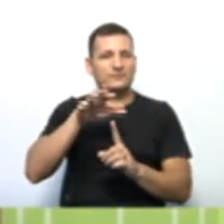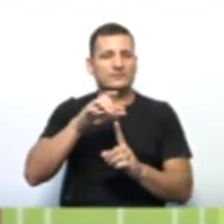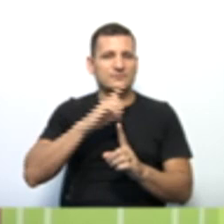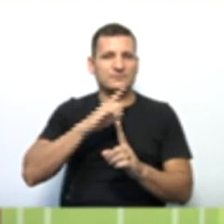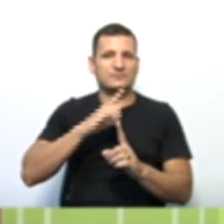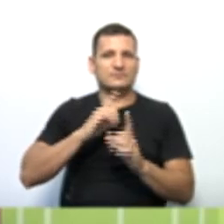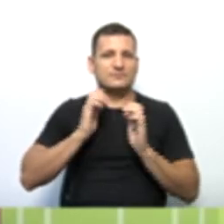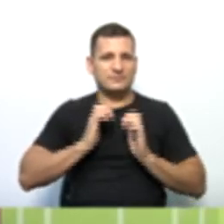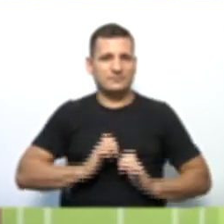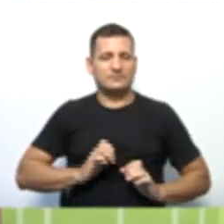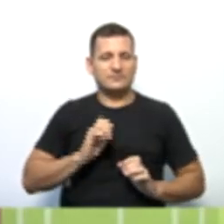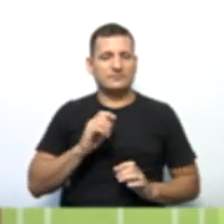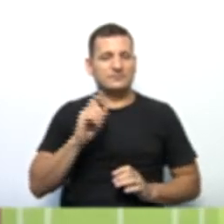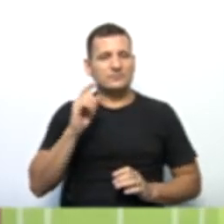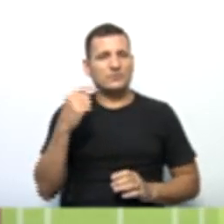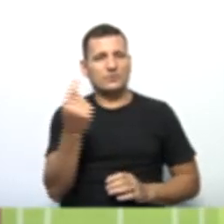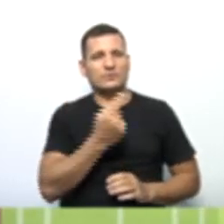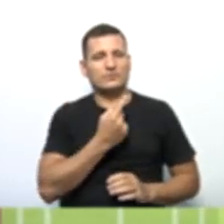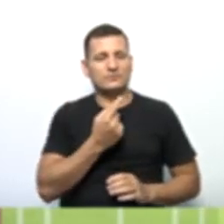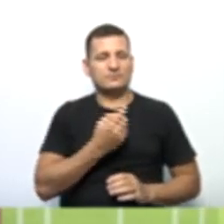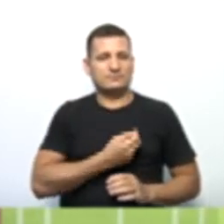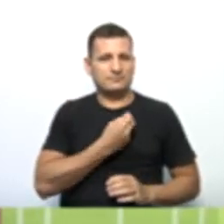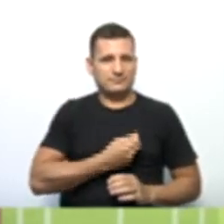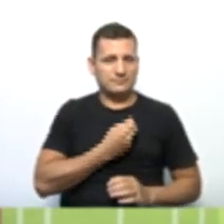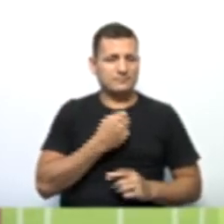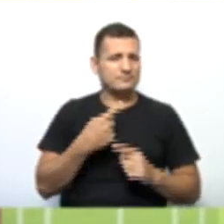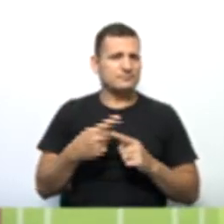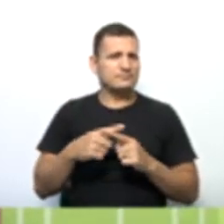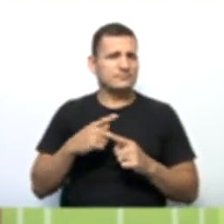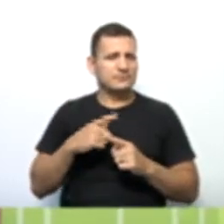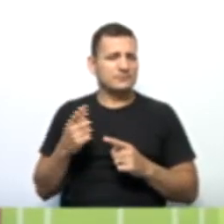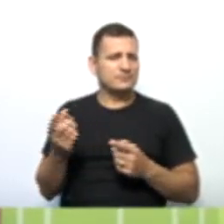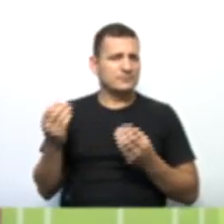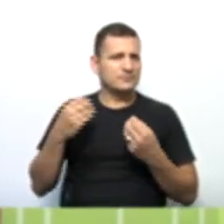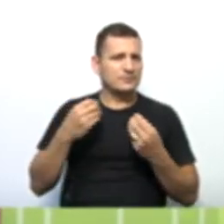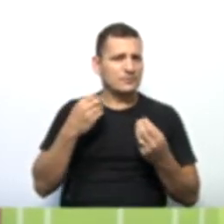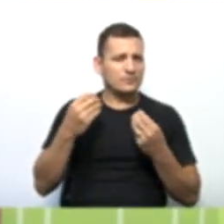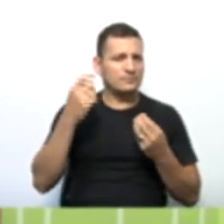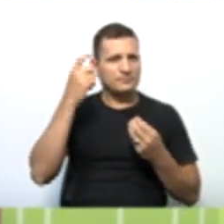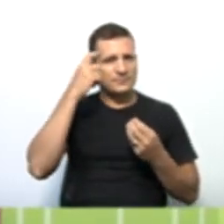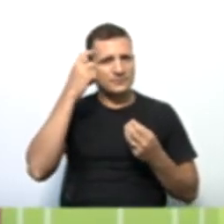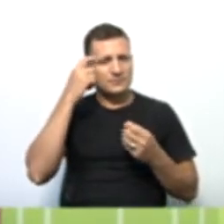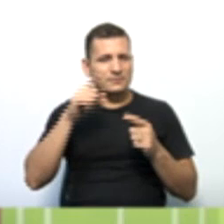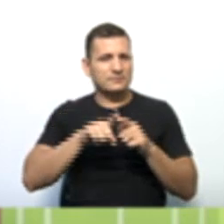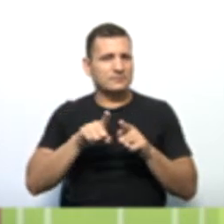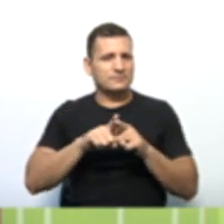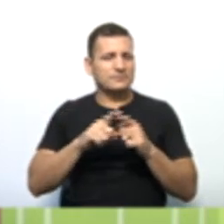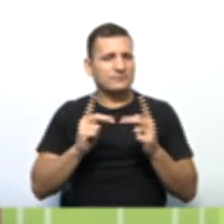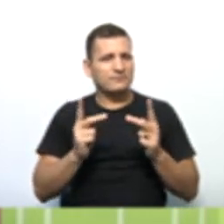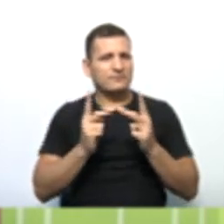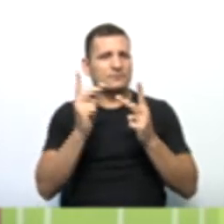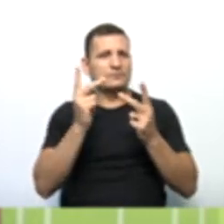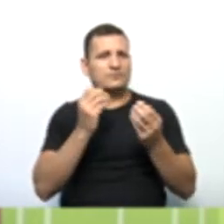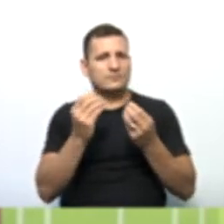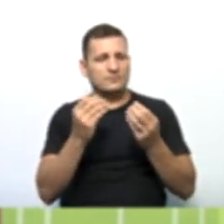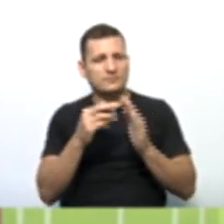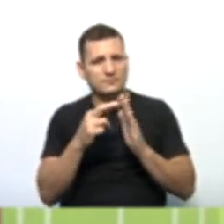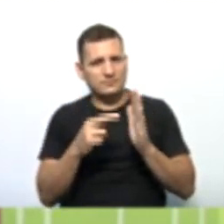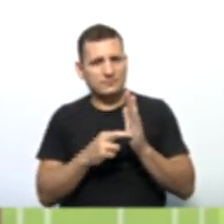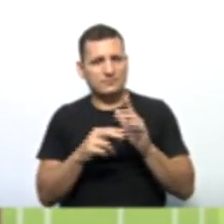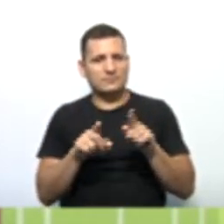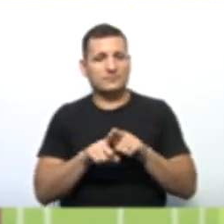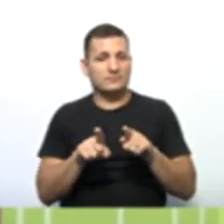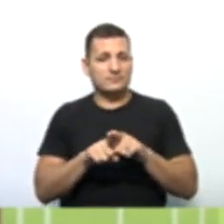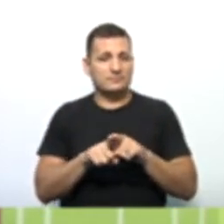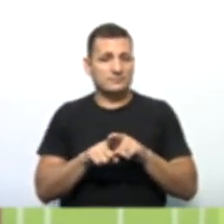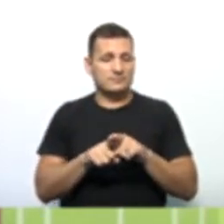dia, porque elas determinam um pouco o nosso modo de pensar e estabelecem os valores e princípios. E a gente vai levar